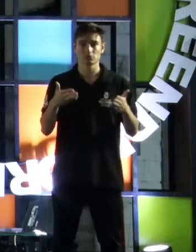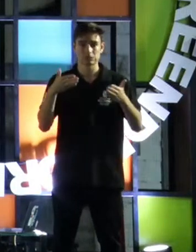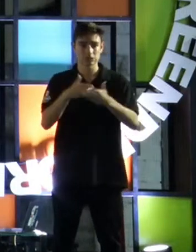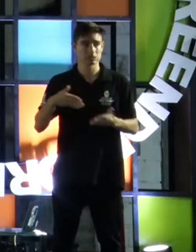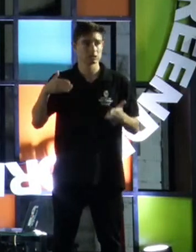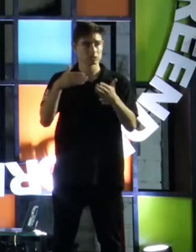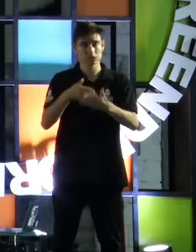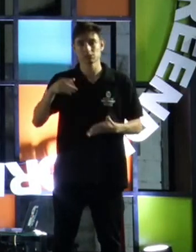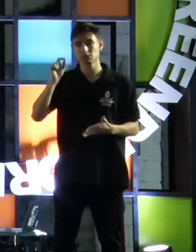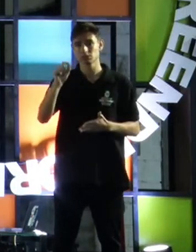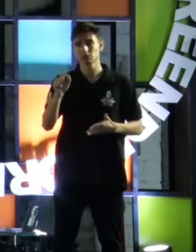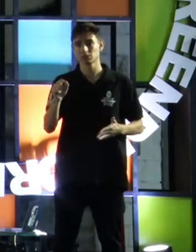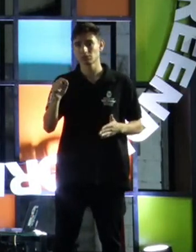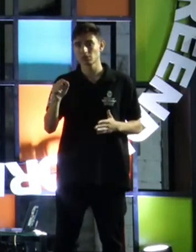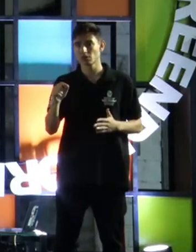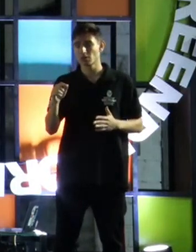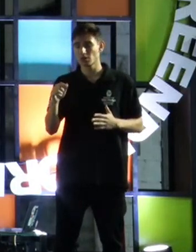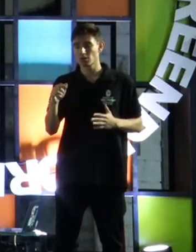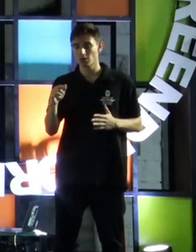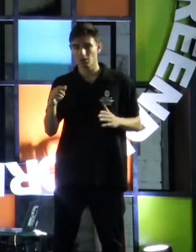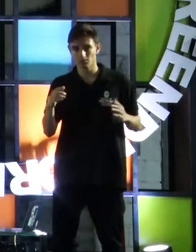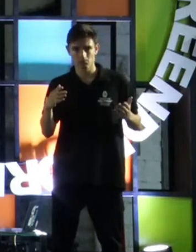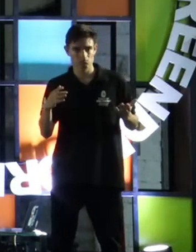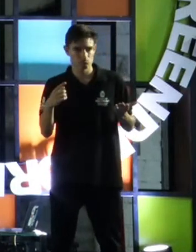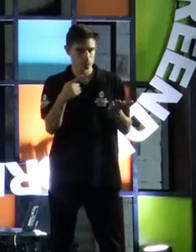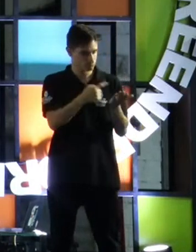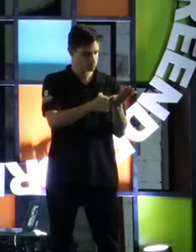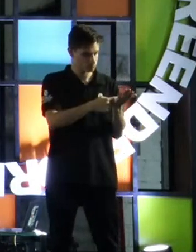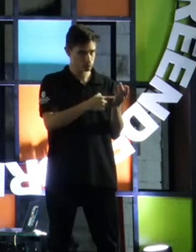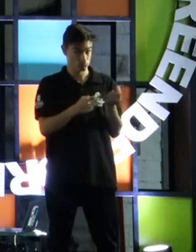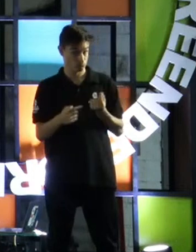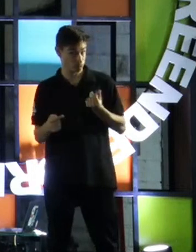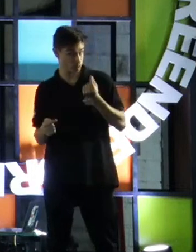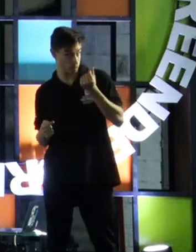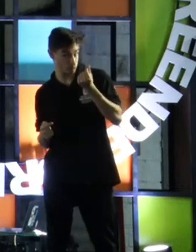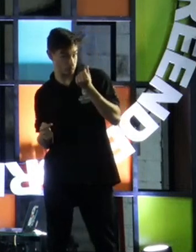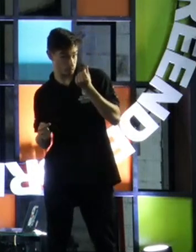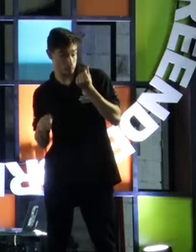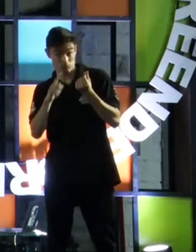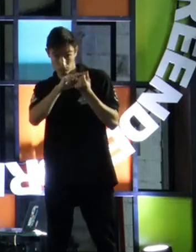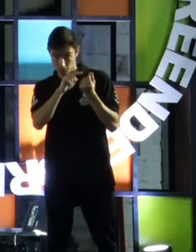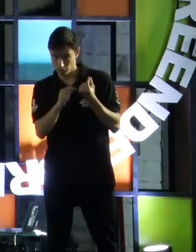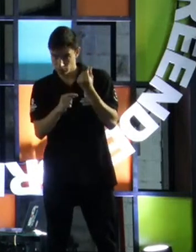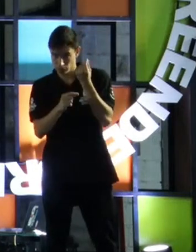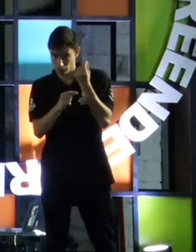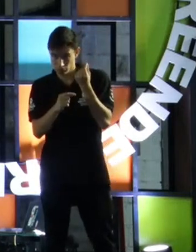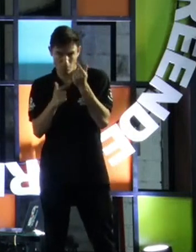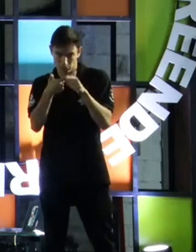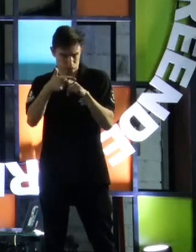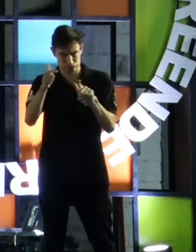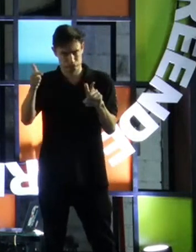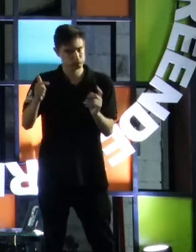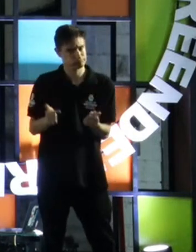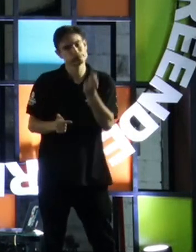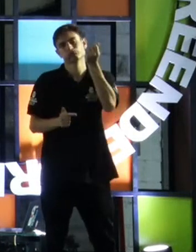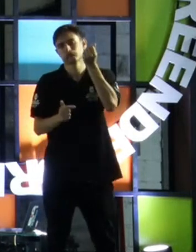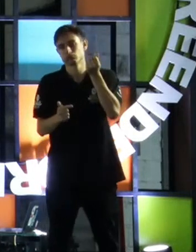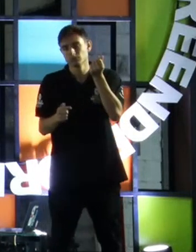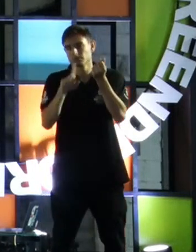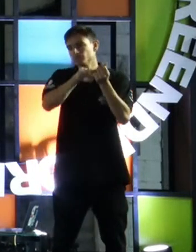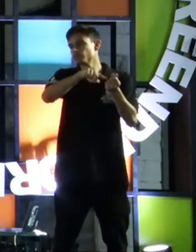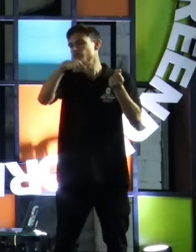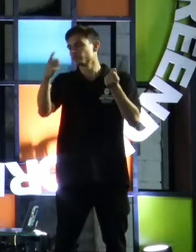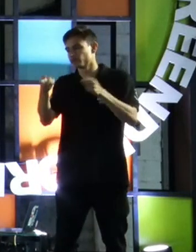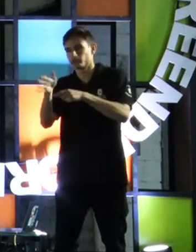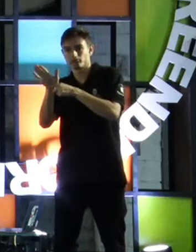talvez seja essa conciliação entre lucro, entre ganhar dinheiro, não tem problema nenhum em ganhar dinheiro, e